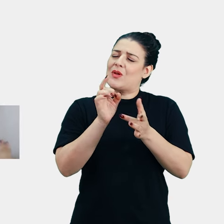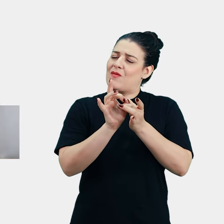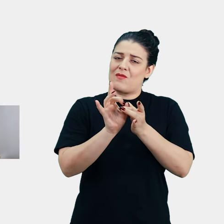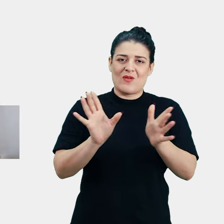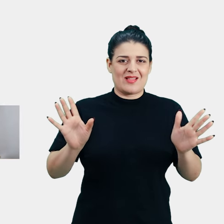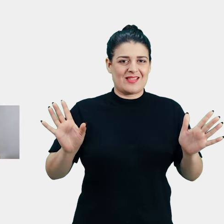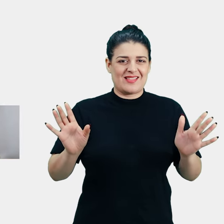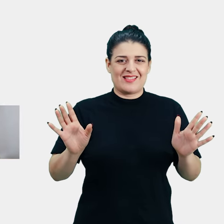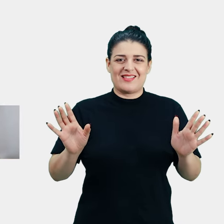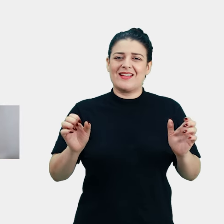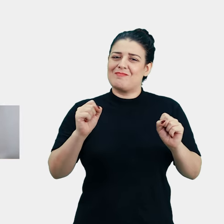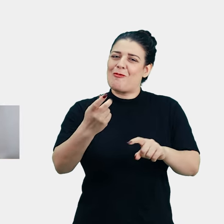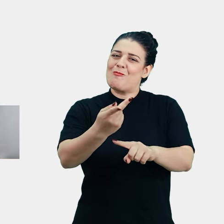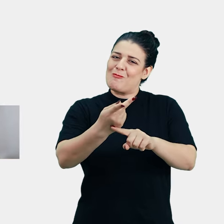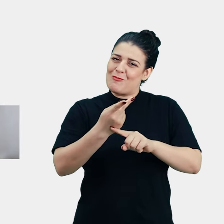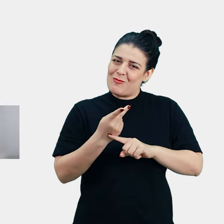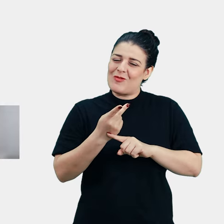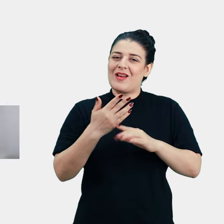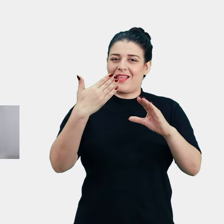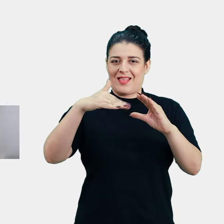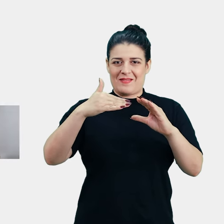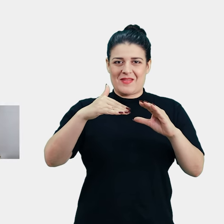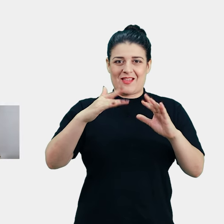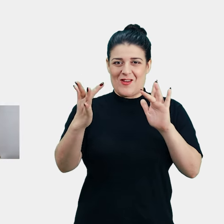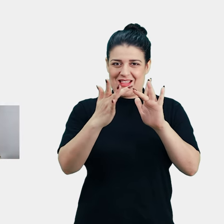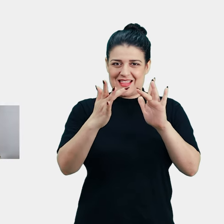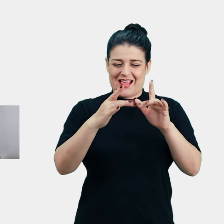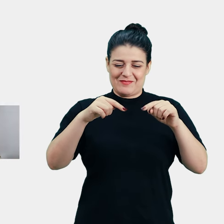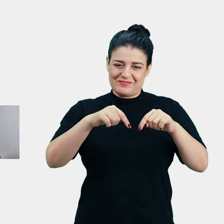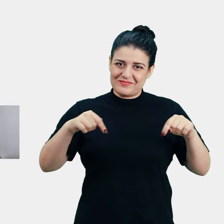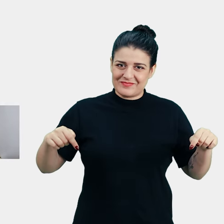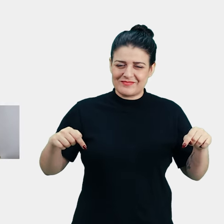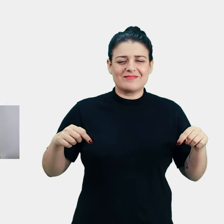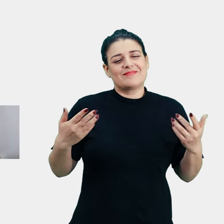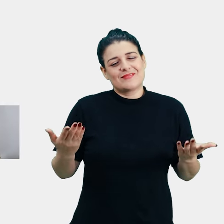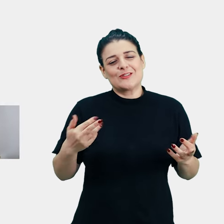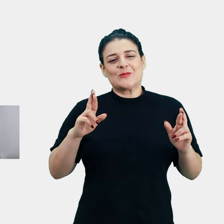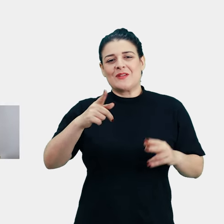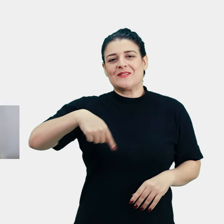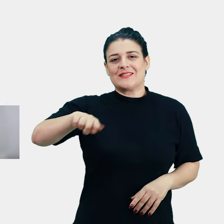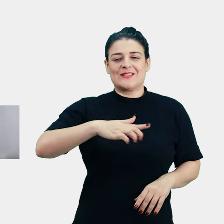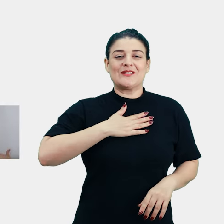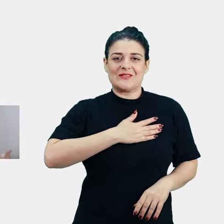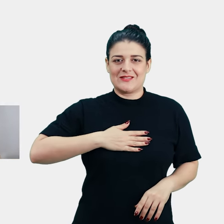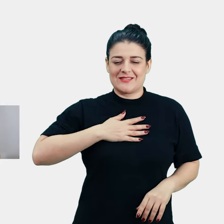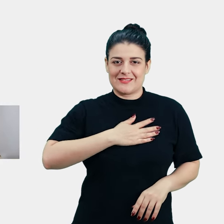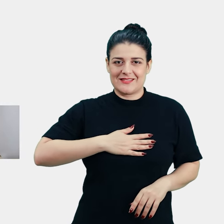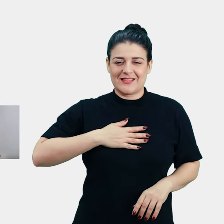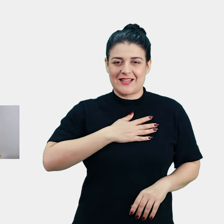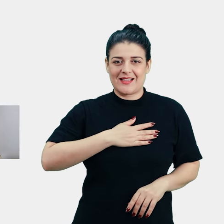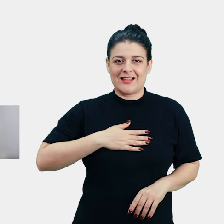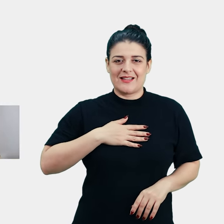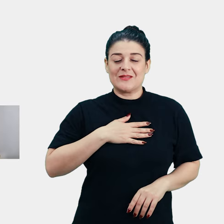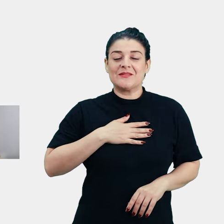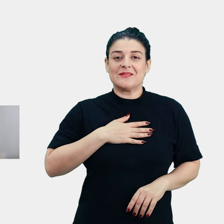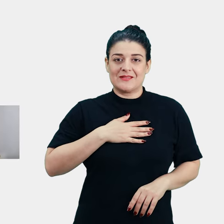vontade. Vocês podem me procurar através do meu e-mail. E é isso, pessoal. Espero que tenham gostado e